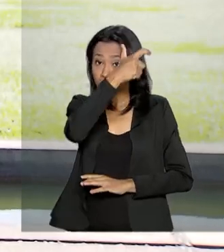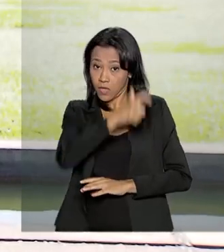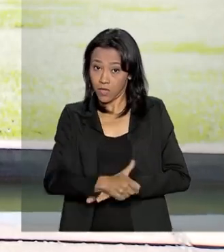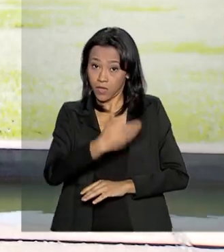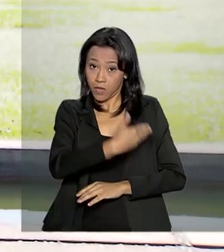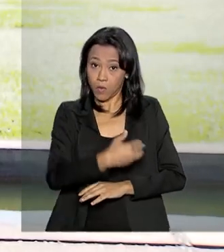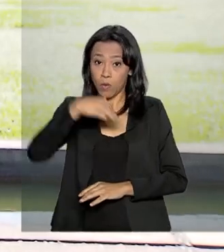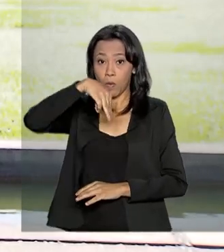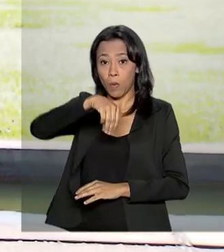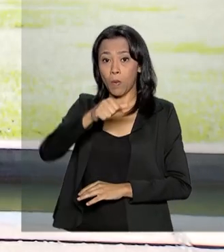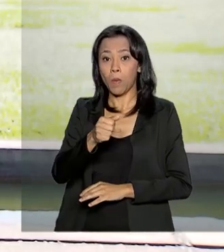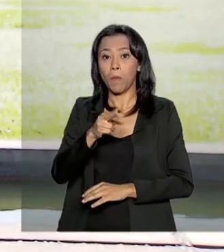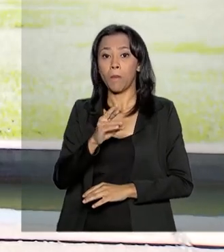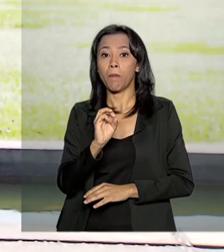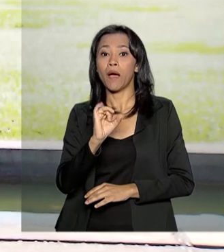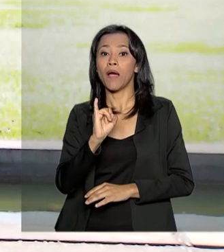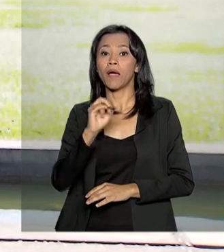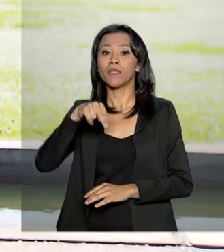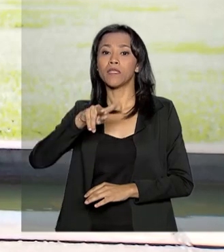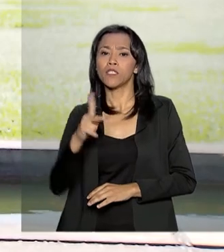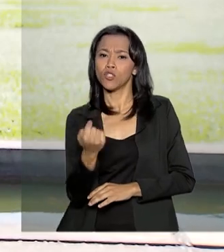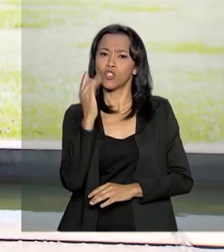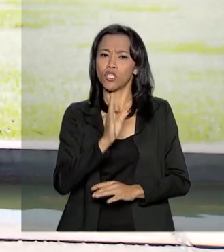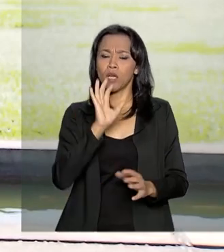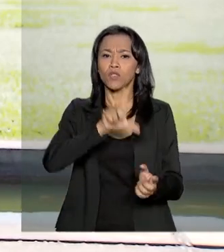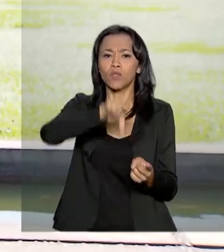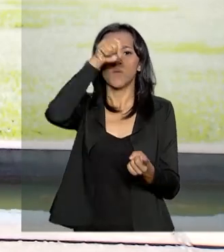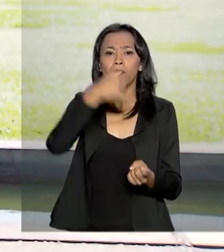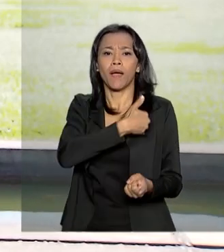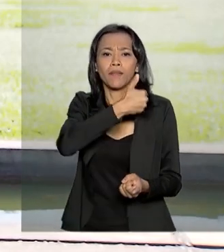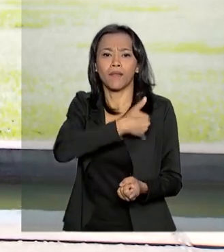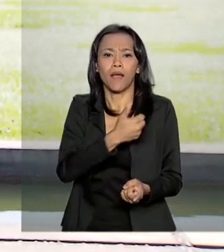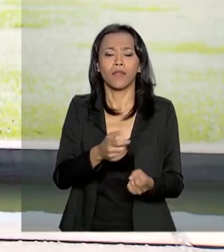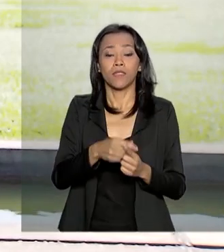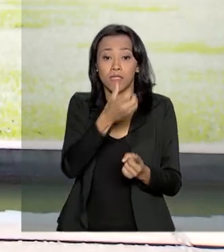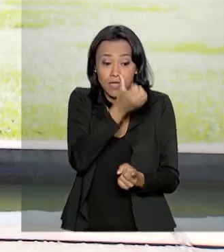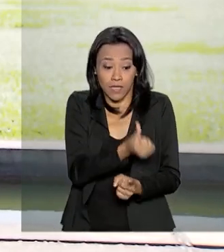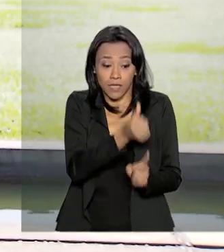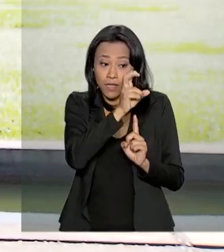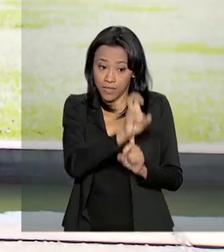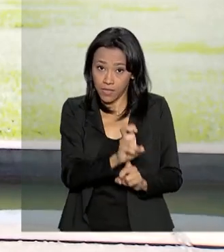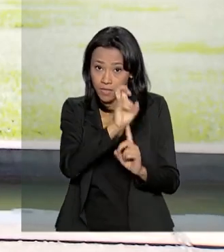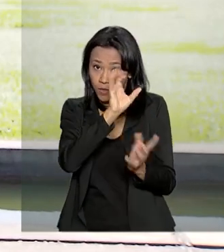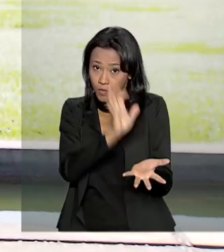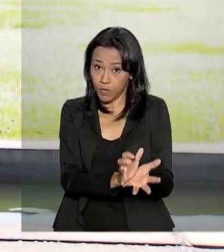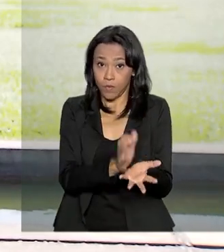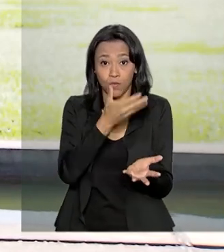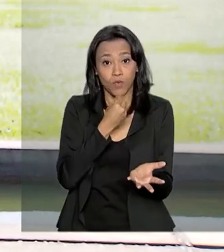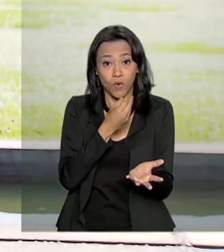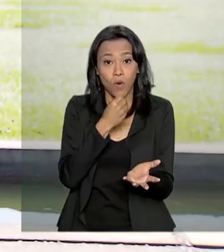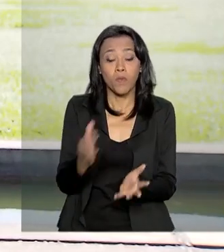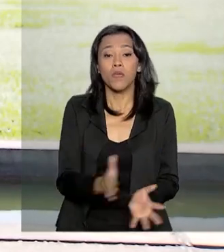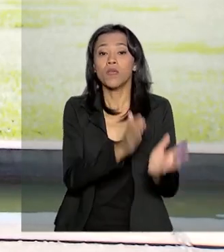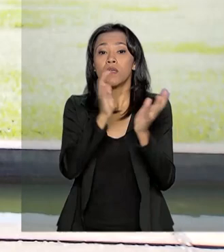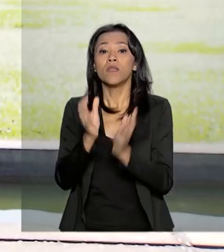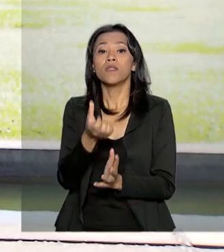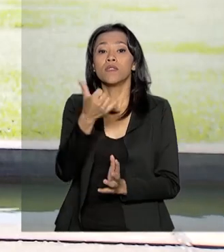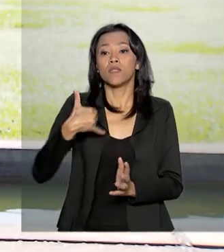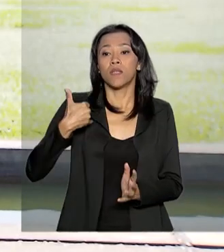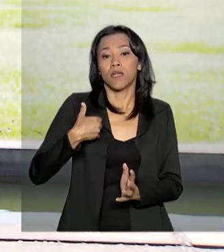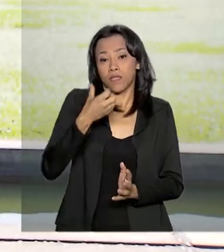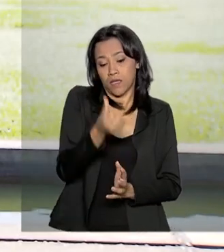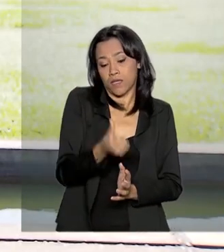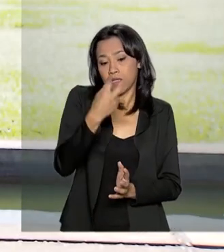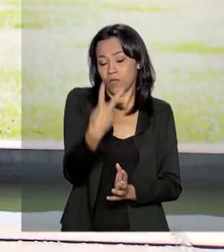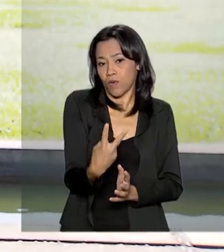Rogério Marinho, ficou definida a idade mínima para aposentadoria de 65 anos para os homens e de 62 anos para